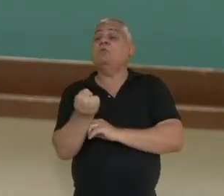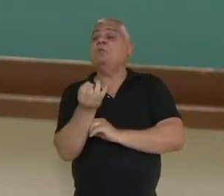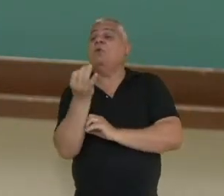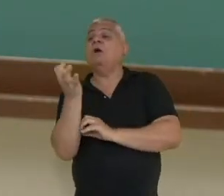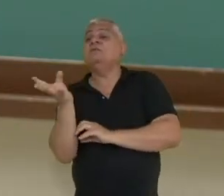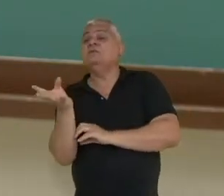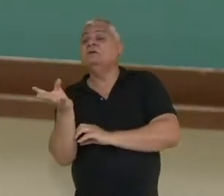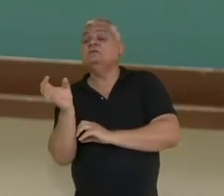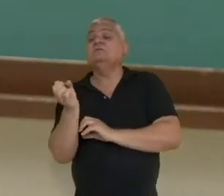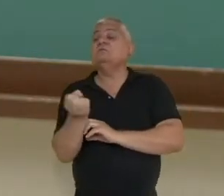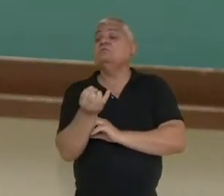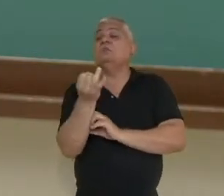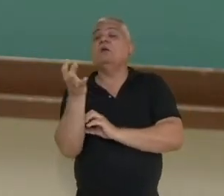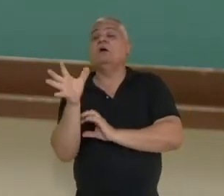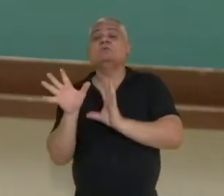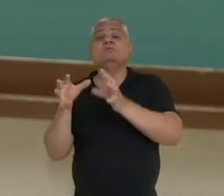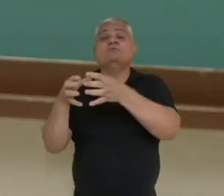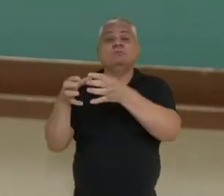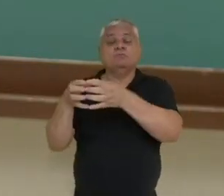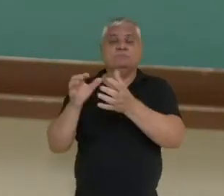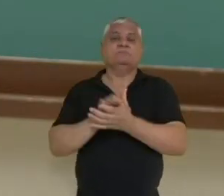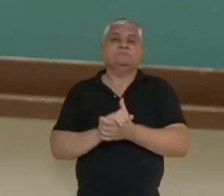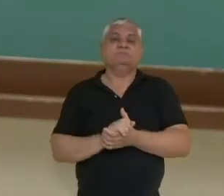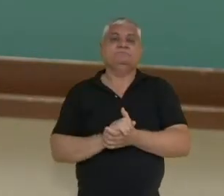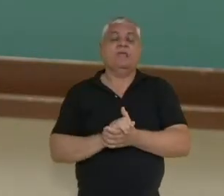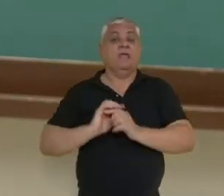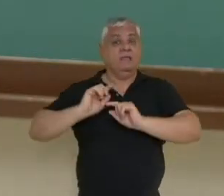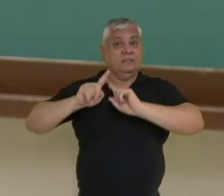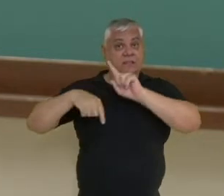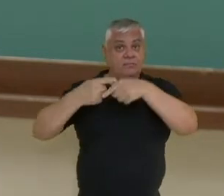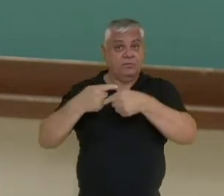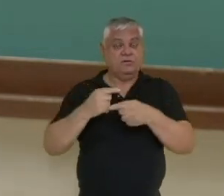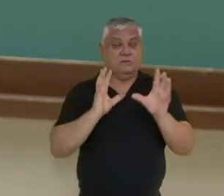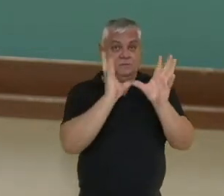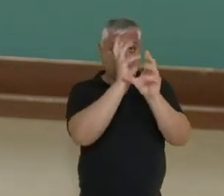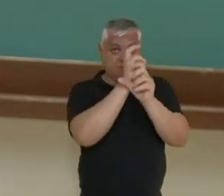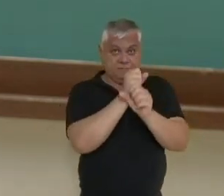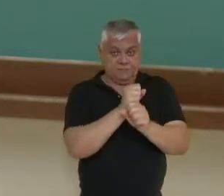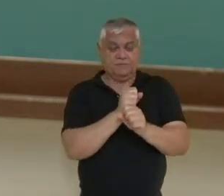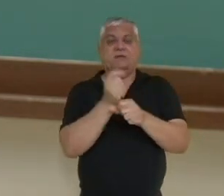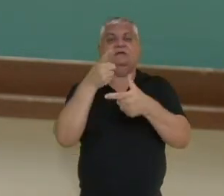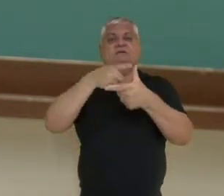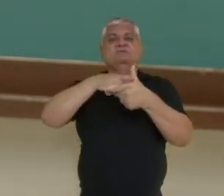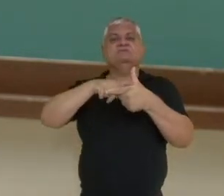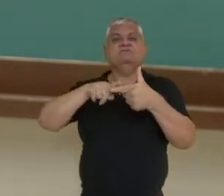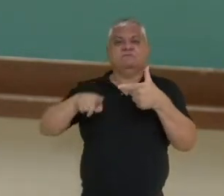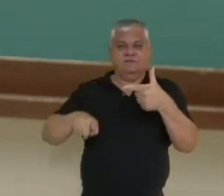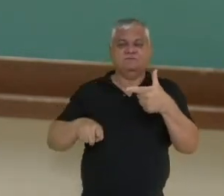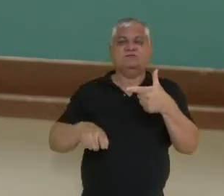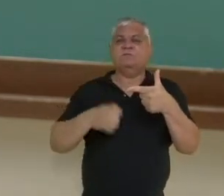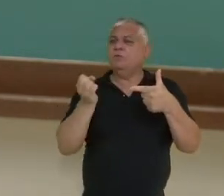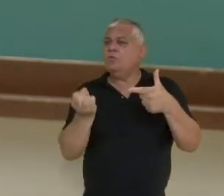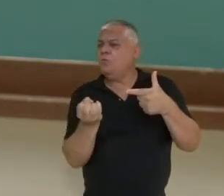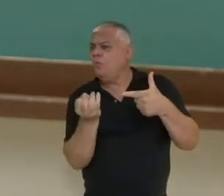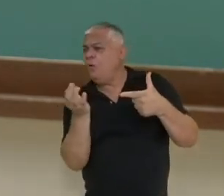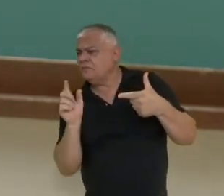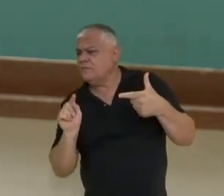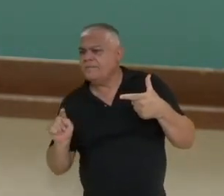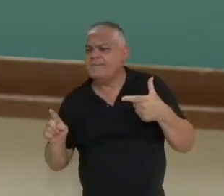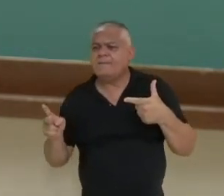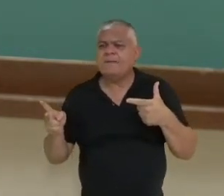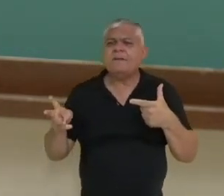quantidade, em um determinado grupo. E na sequência, você vai dividir essa soma final